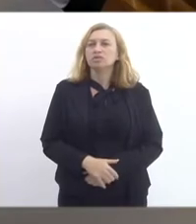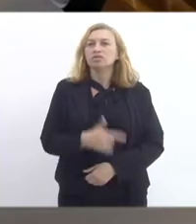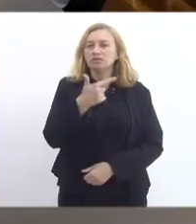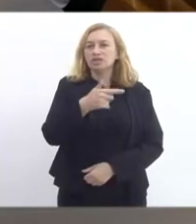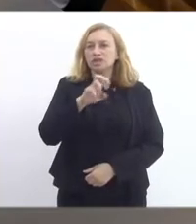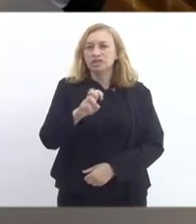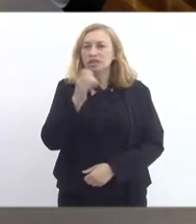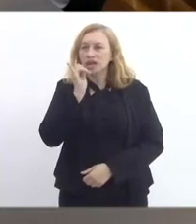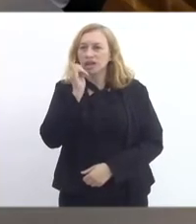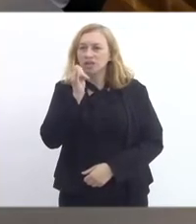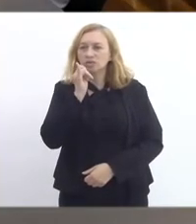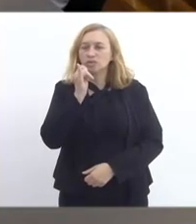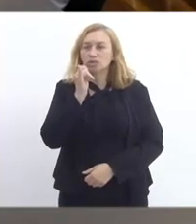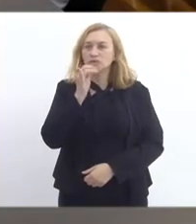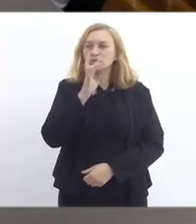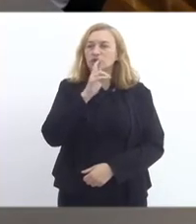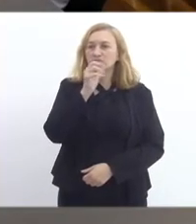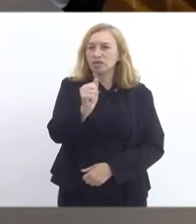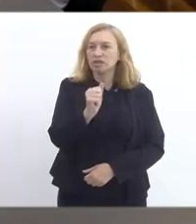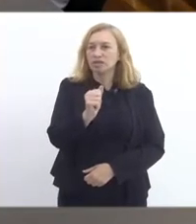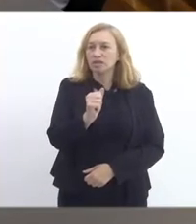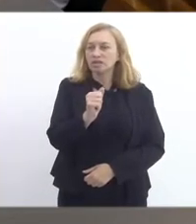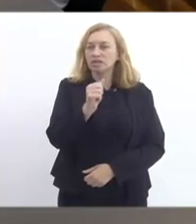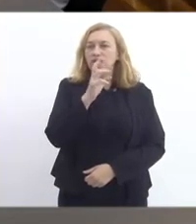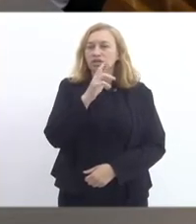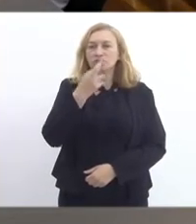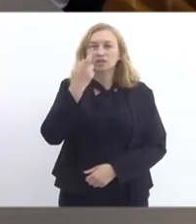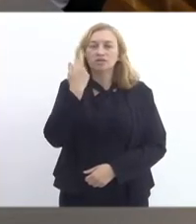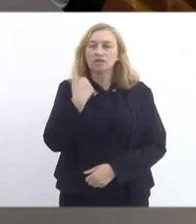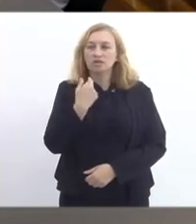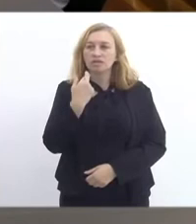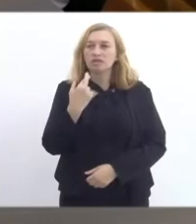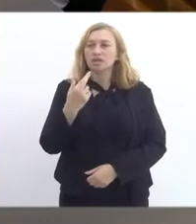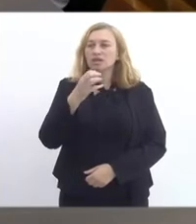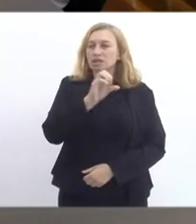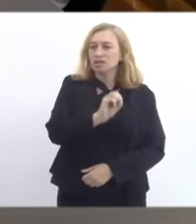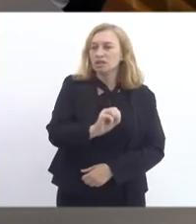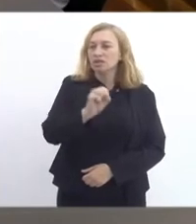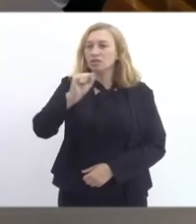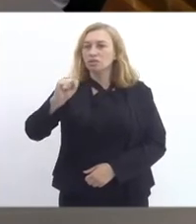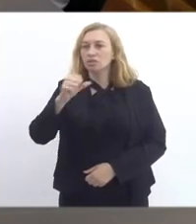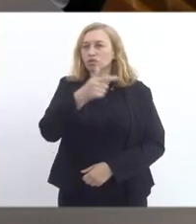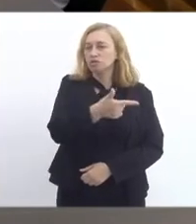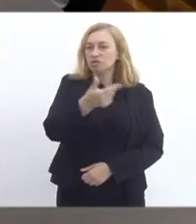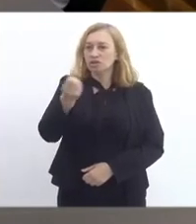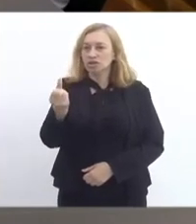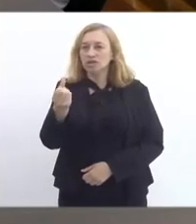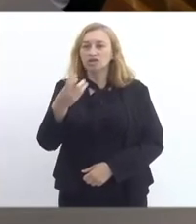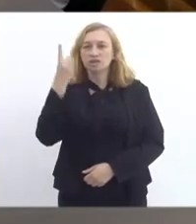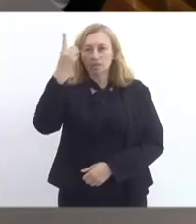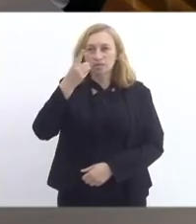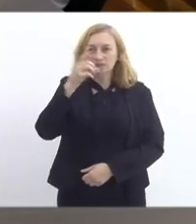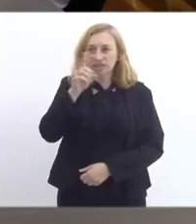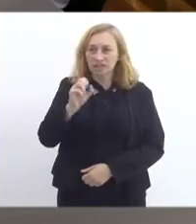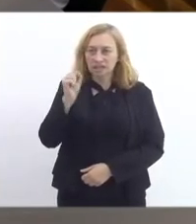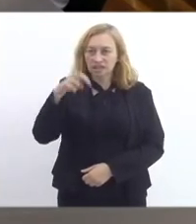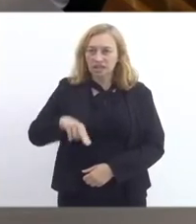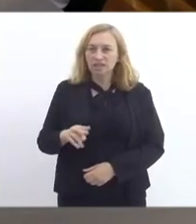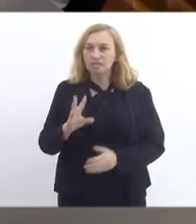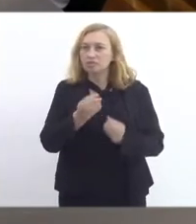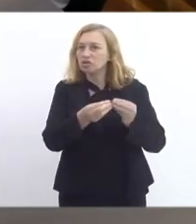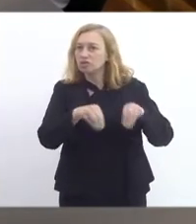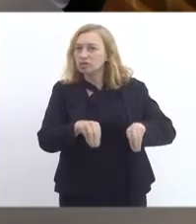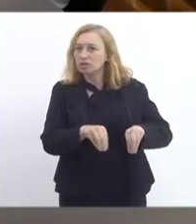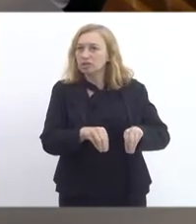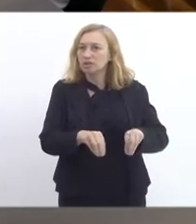25, relator deputado Rosenberg Reis, projeto de lei 1908 de 2016, autoria deputada Zeidan. O parecer é pela